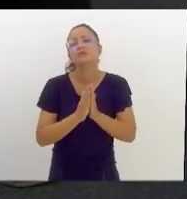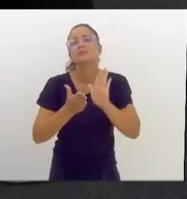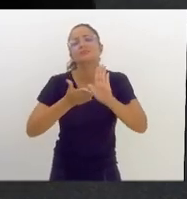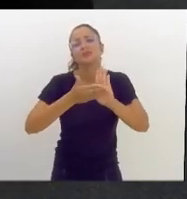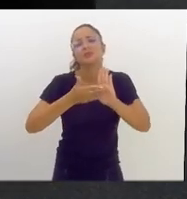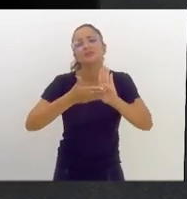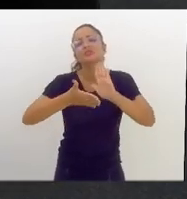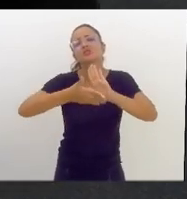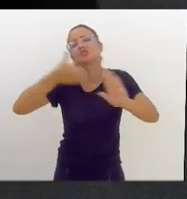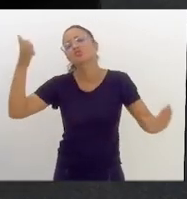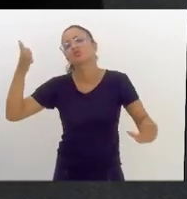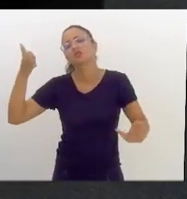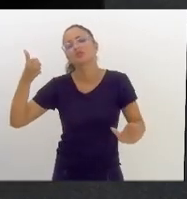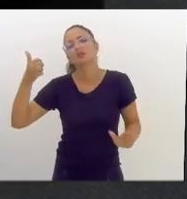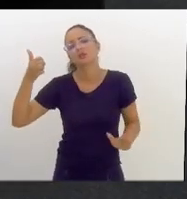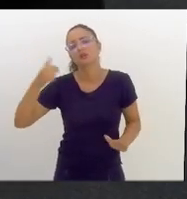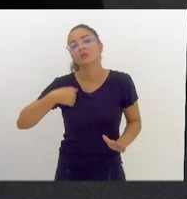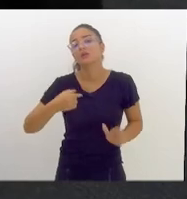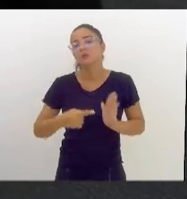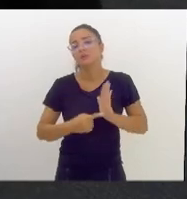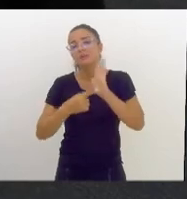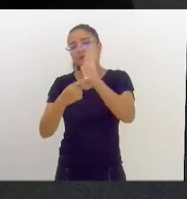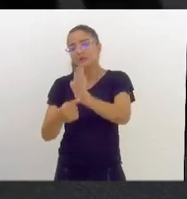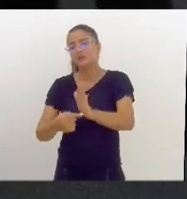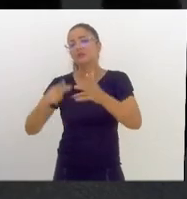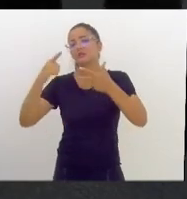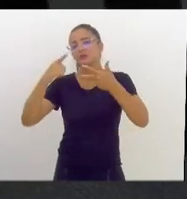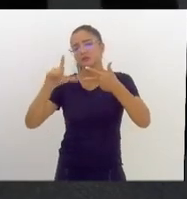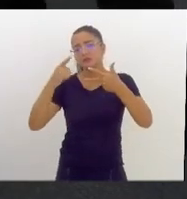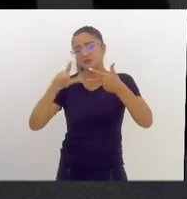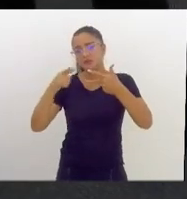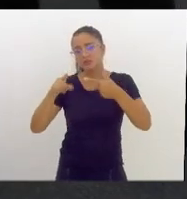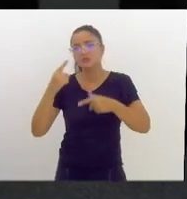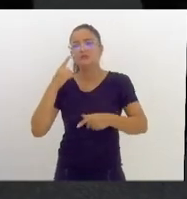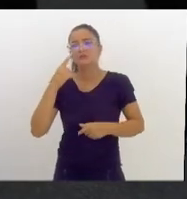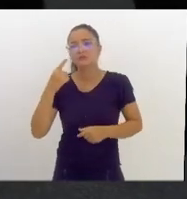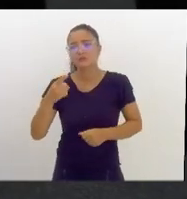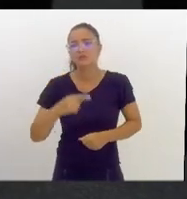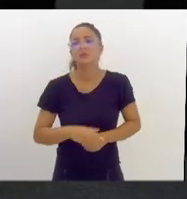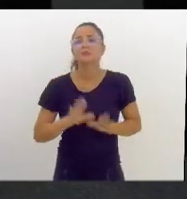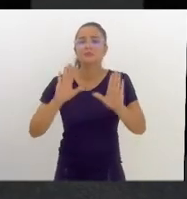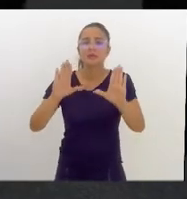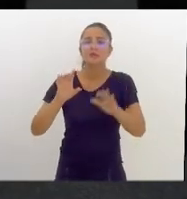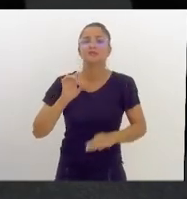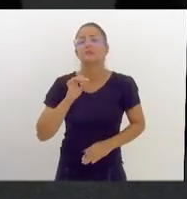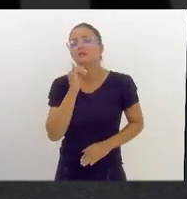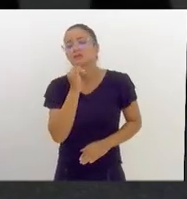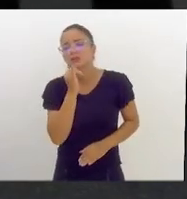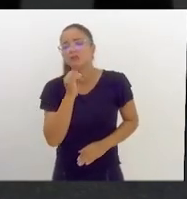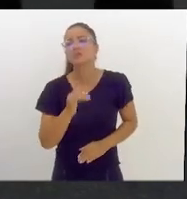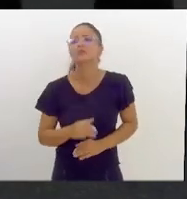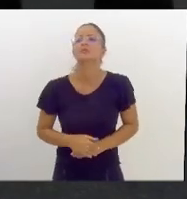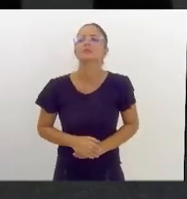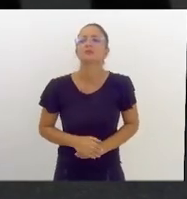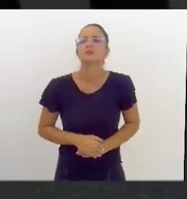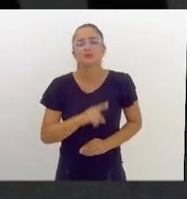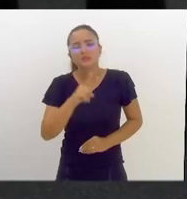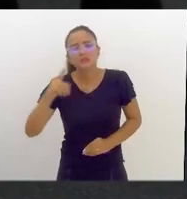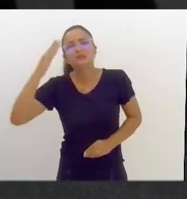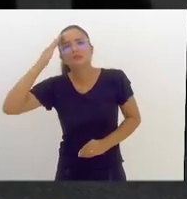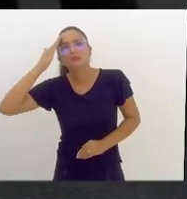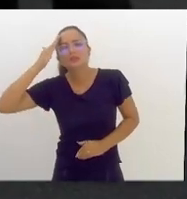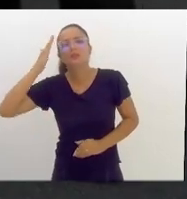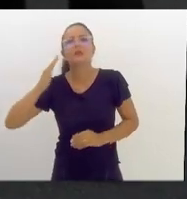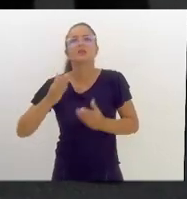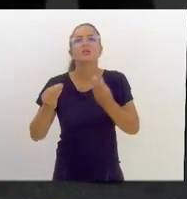vou apresentar a indicação legislativa, mas quero dar só aqui um exemplo, né, para dizer da